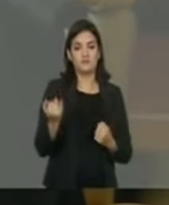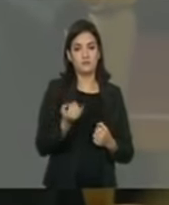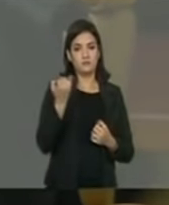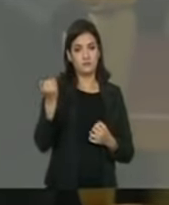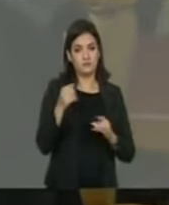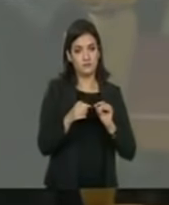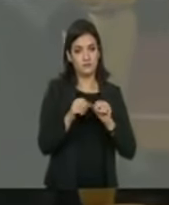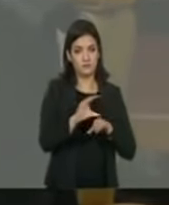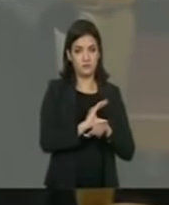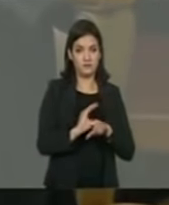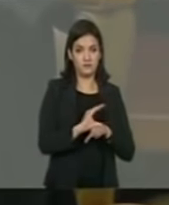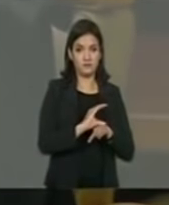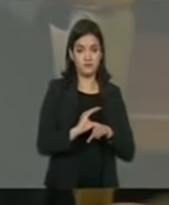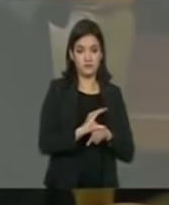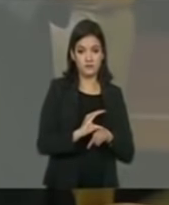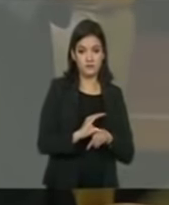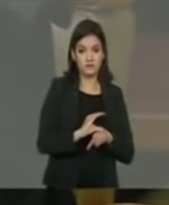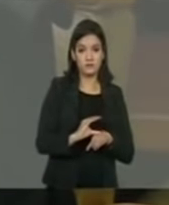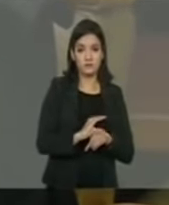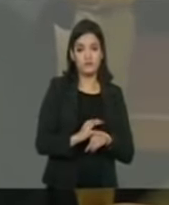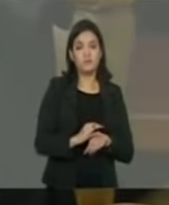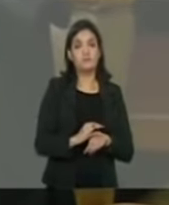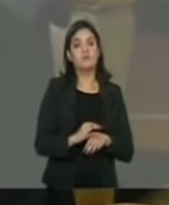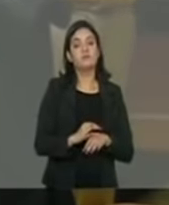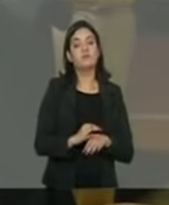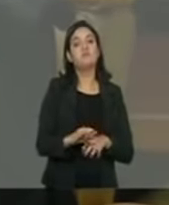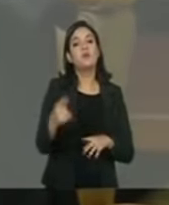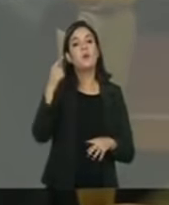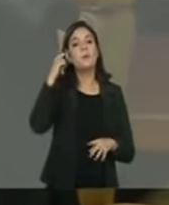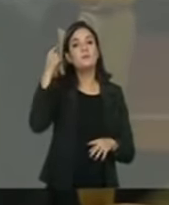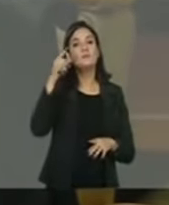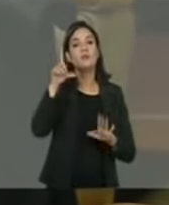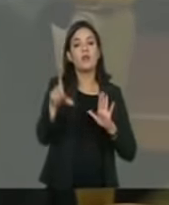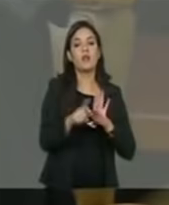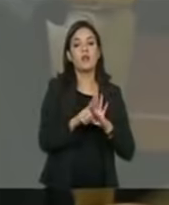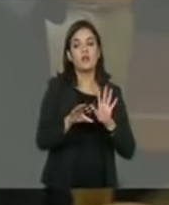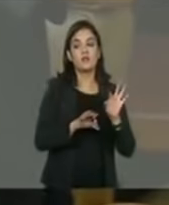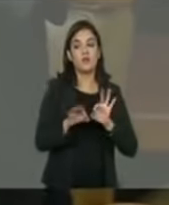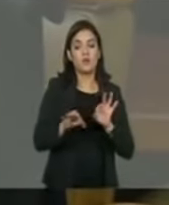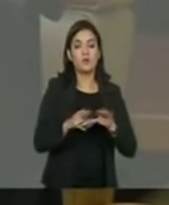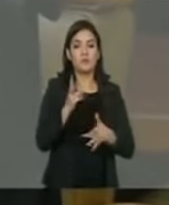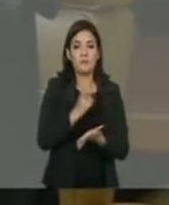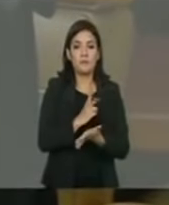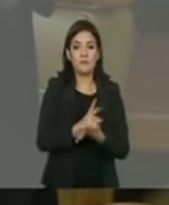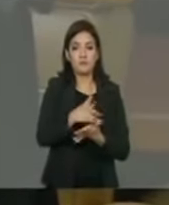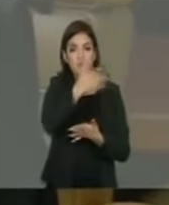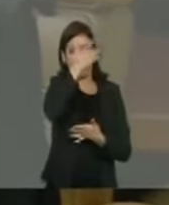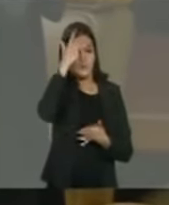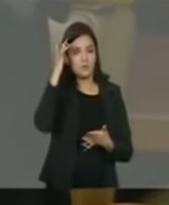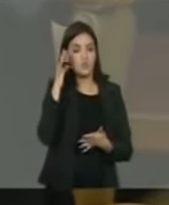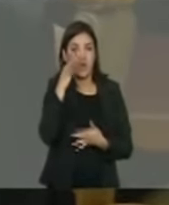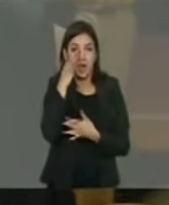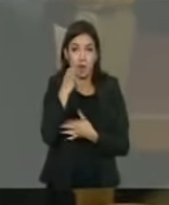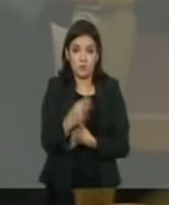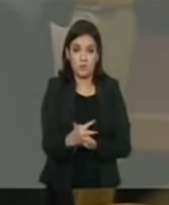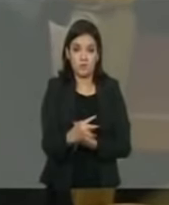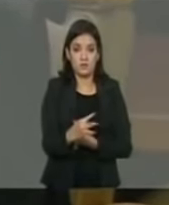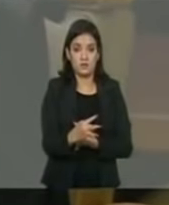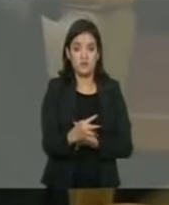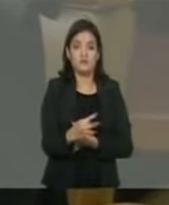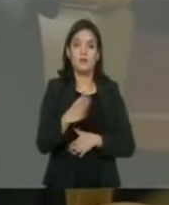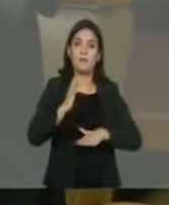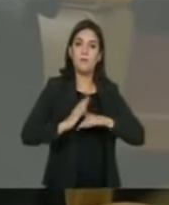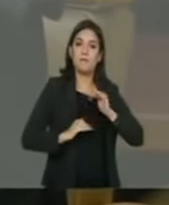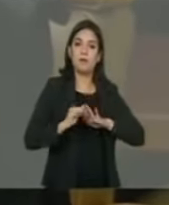república a ideologia da lei da ordem mesmo que se trata de pessoa acusada da suposta prática de